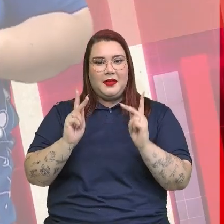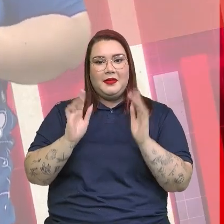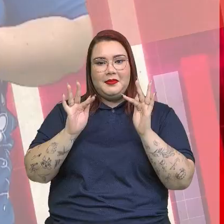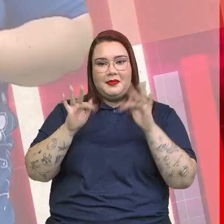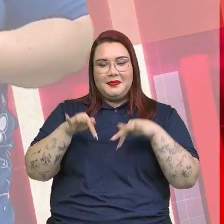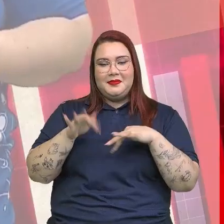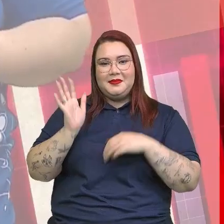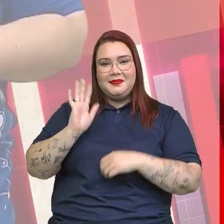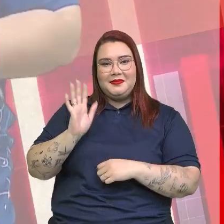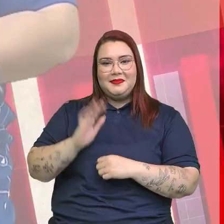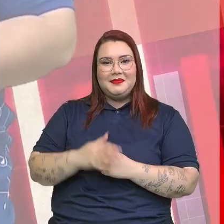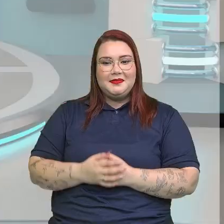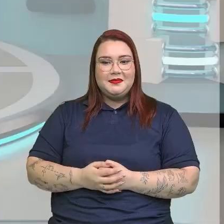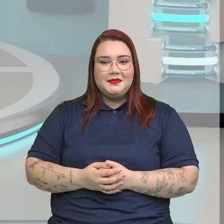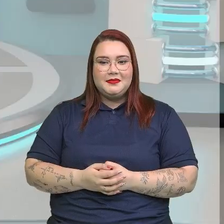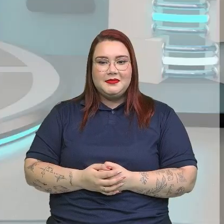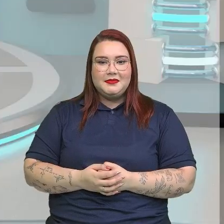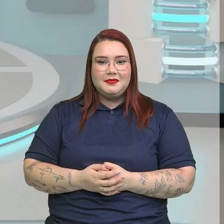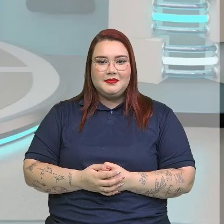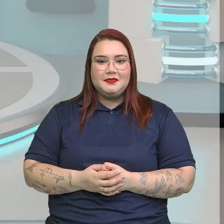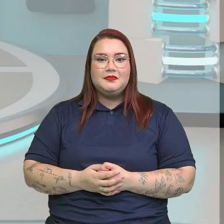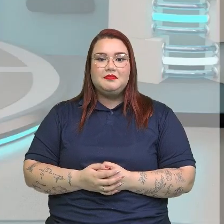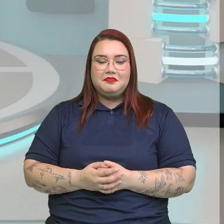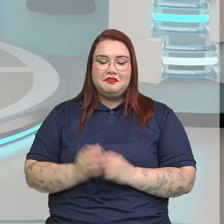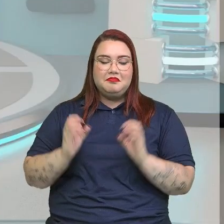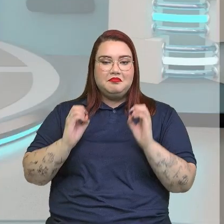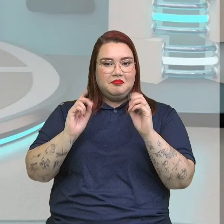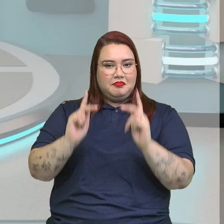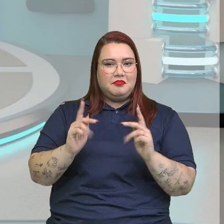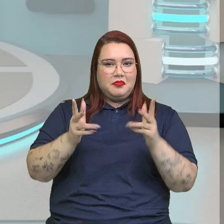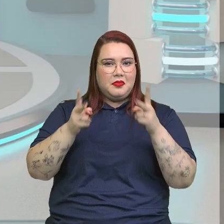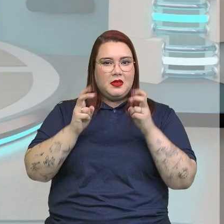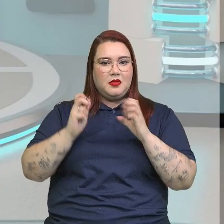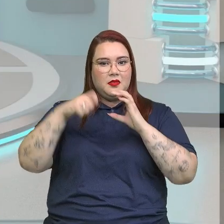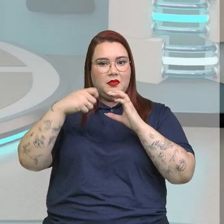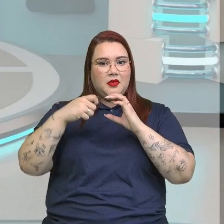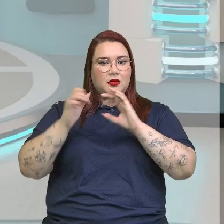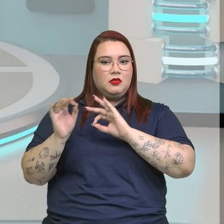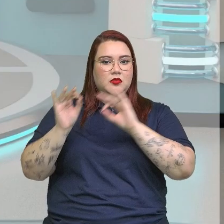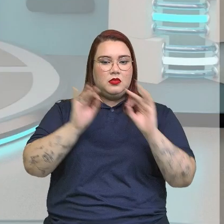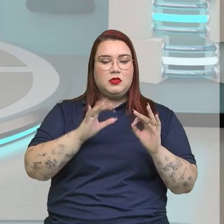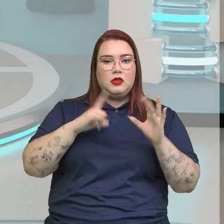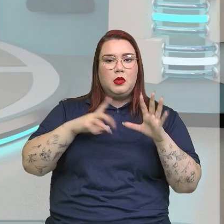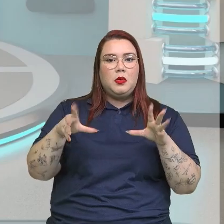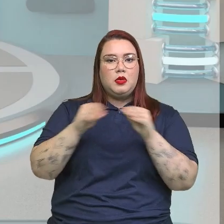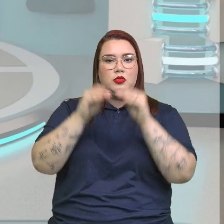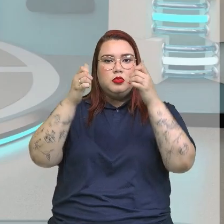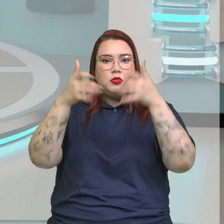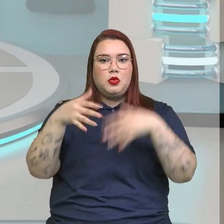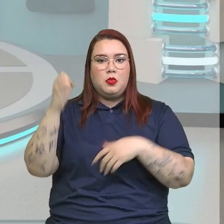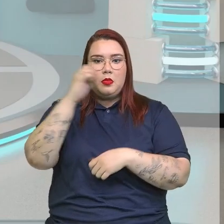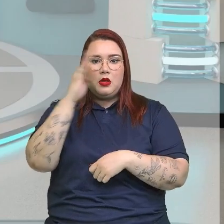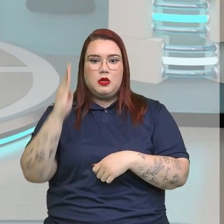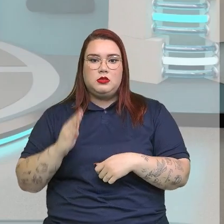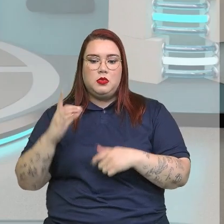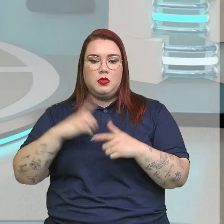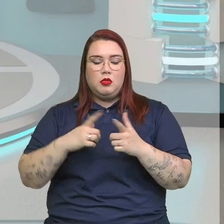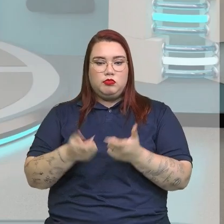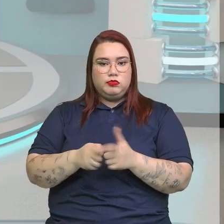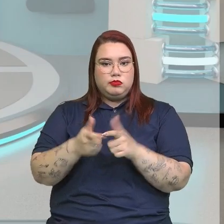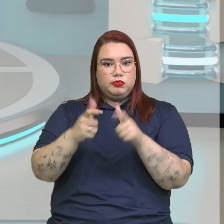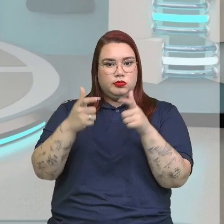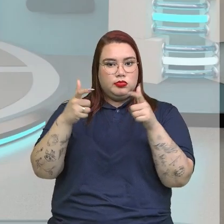conhecimento de vocês e até a próxima. Muito bem, então vocês percebem que nós temos um Brasil que cresce, certo,